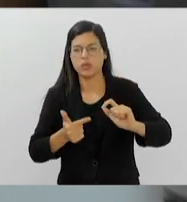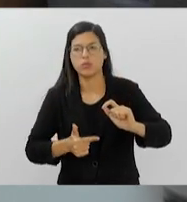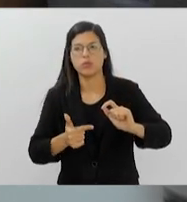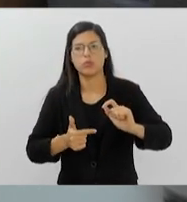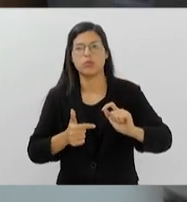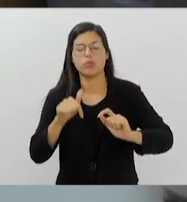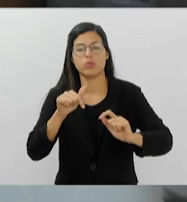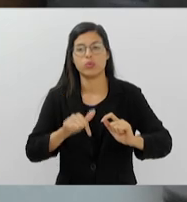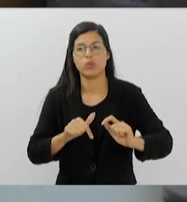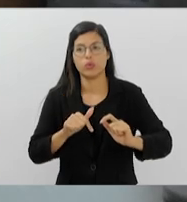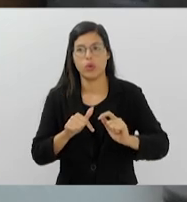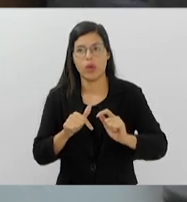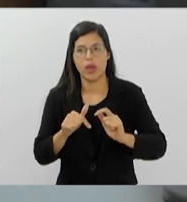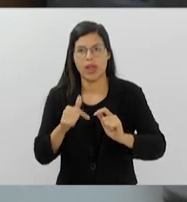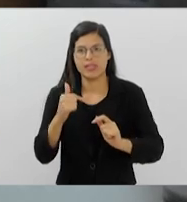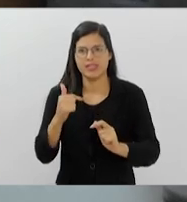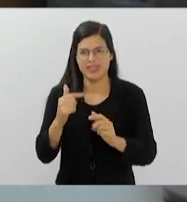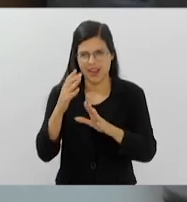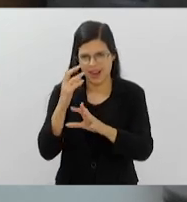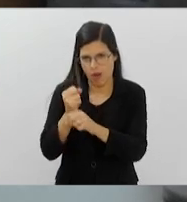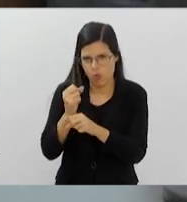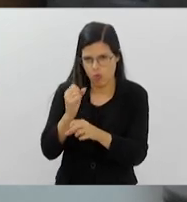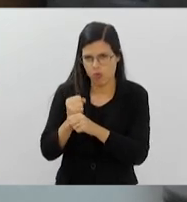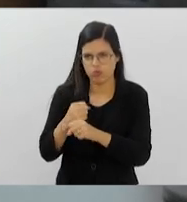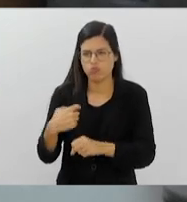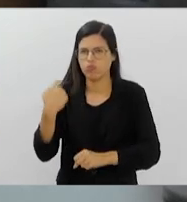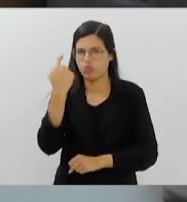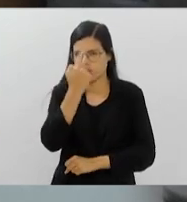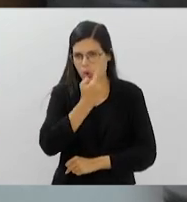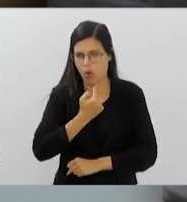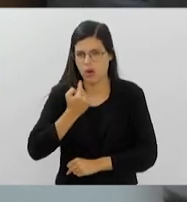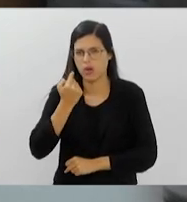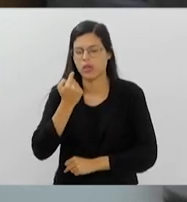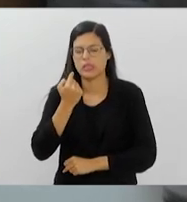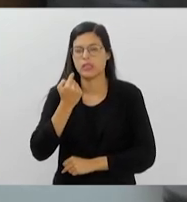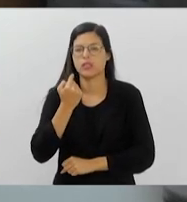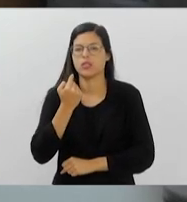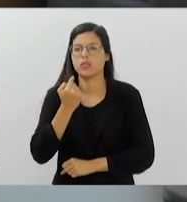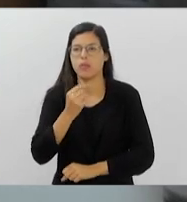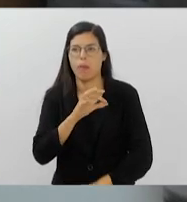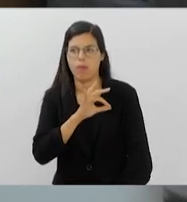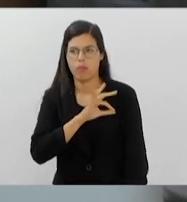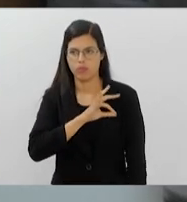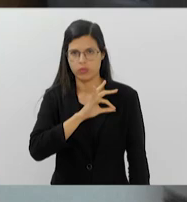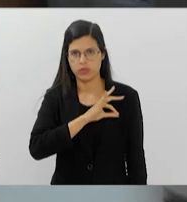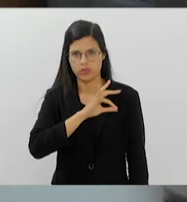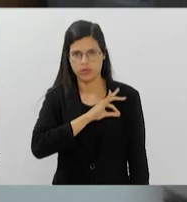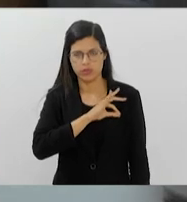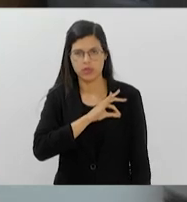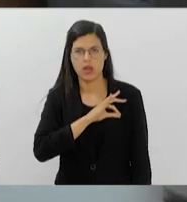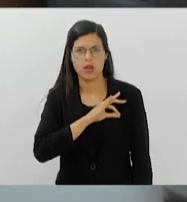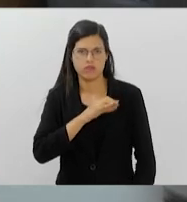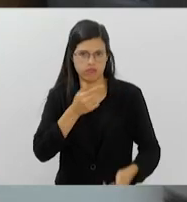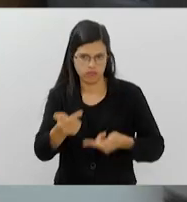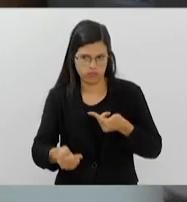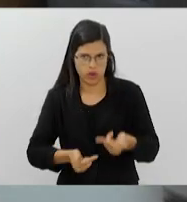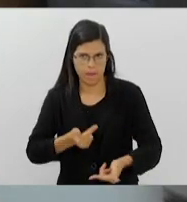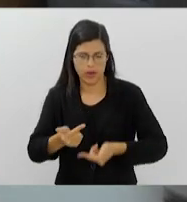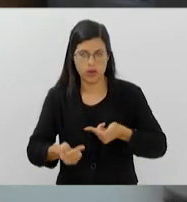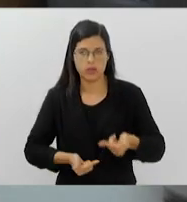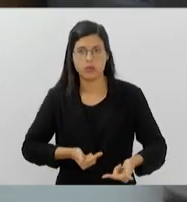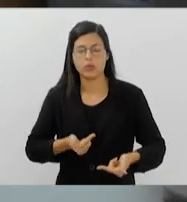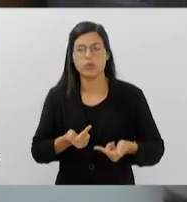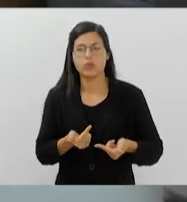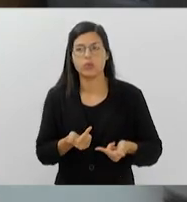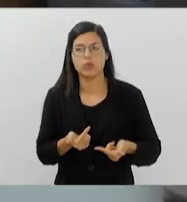este banco de horas que traga ganho para os policiais em efetivos exercícios, eles